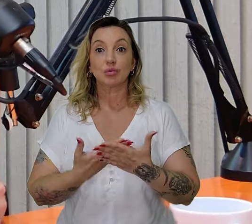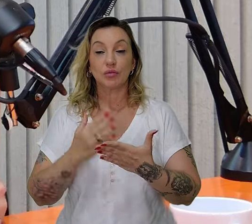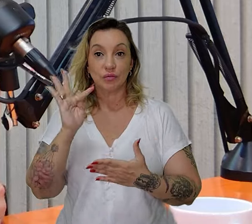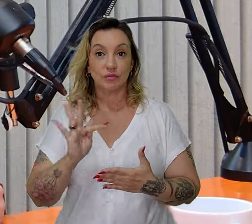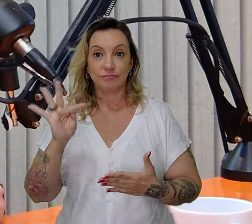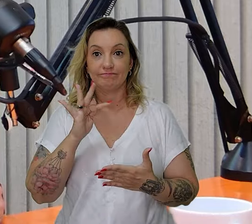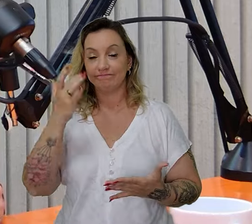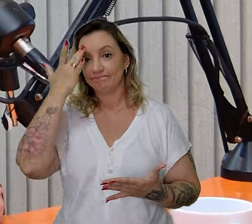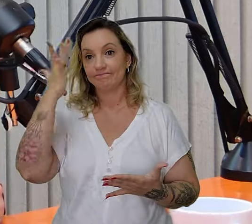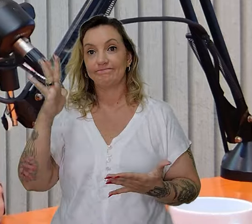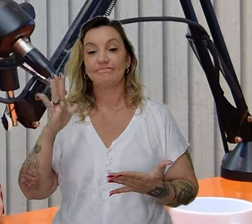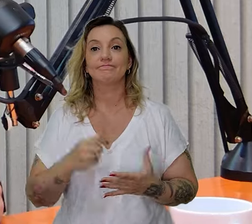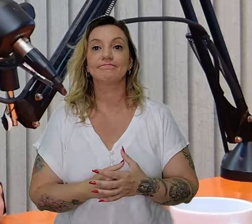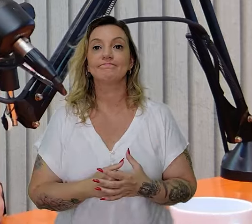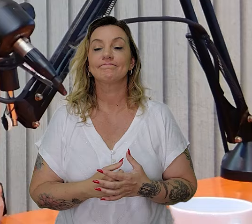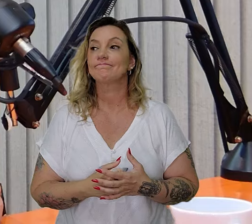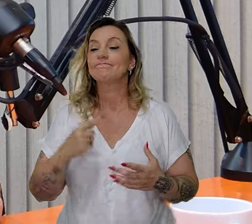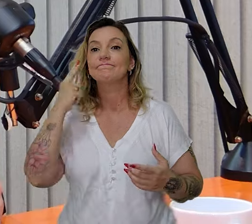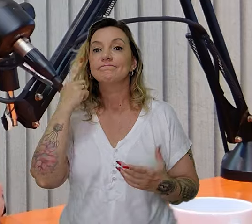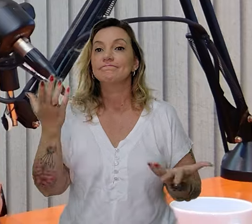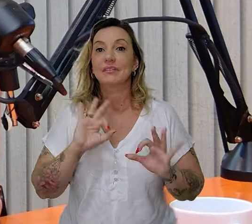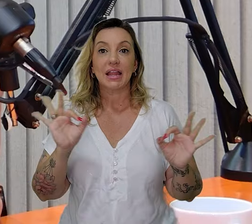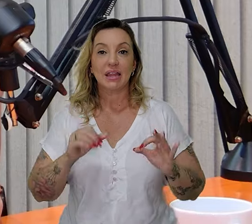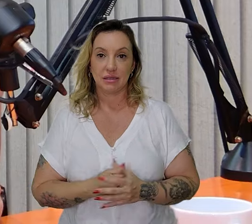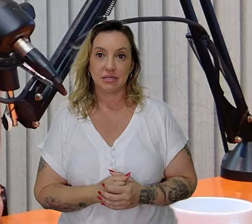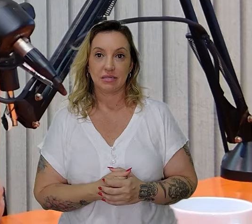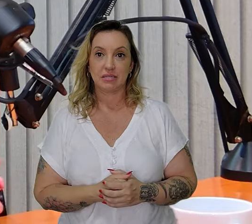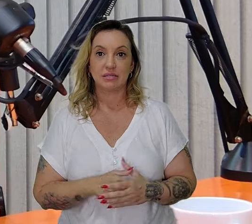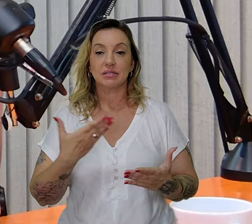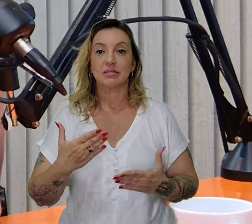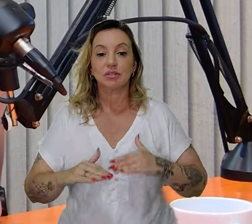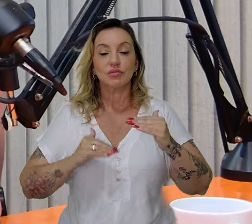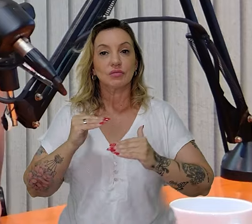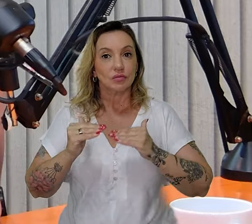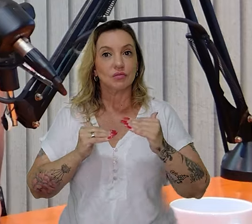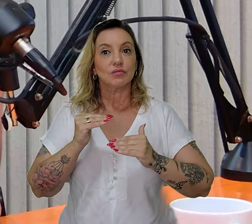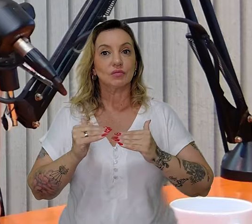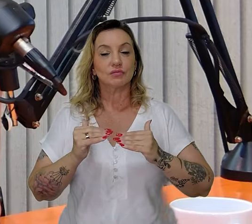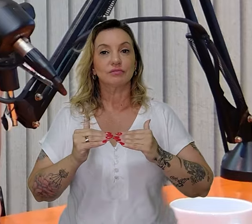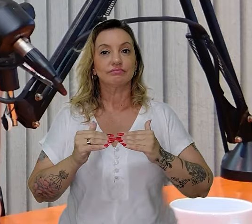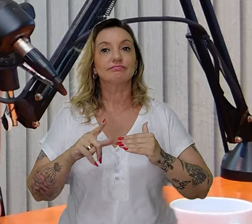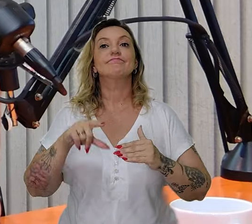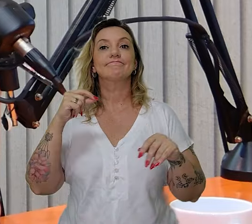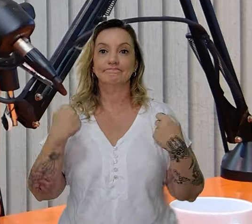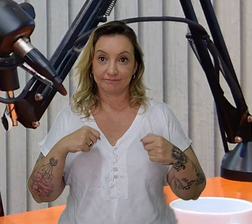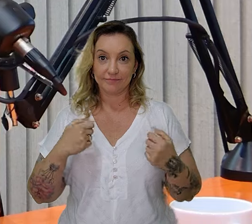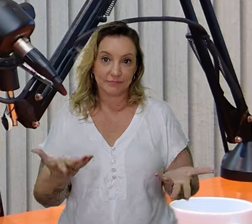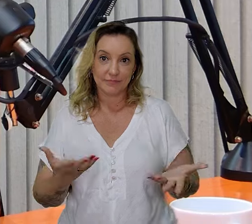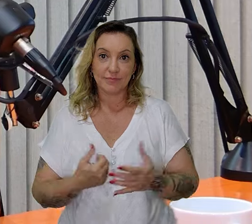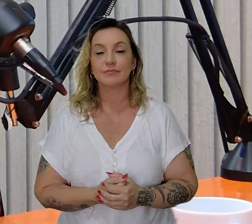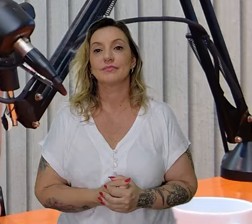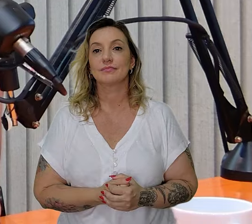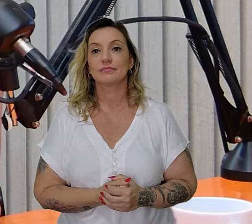fazer não eu não tinha uma não senti uma Voca ação assim nada e aí conforme foi chegando você tem que escolher né porque